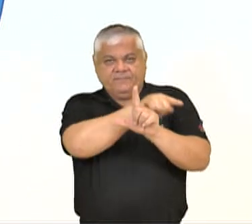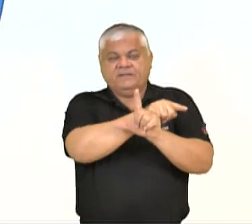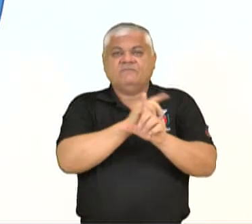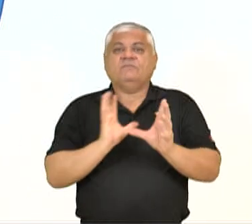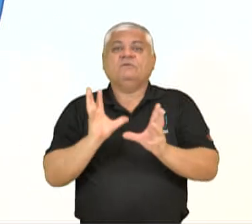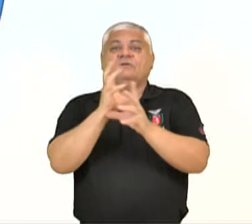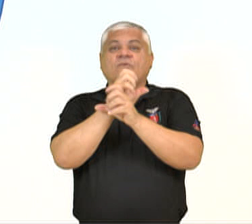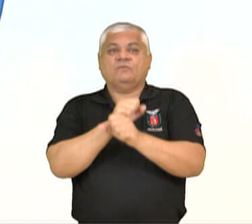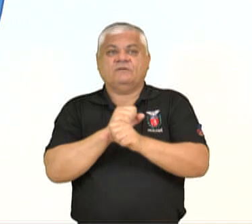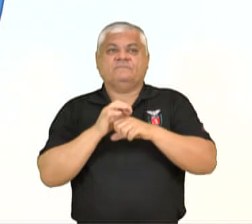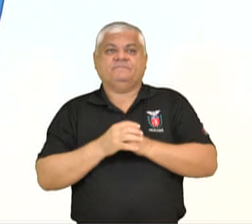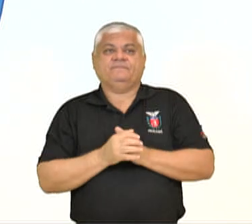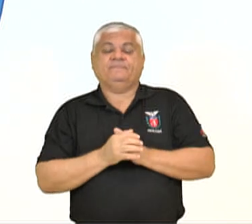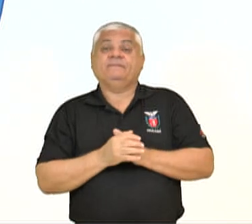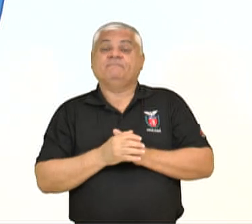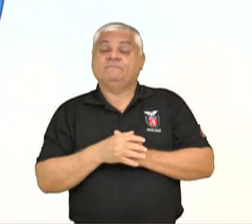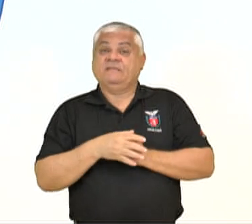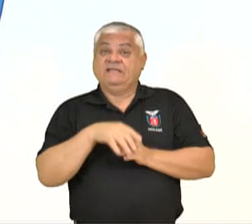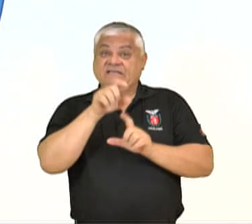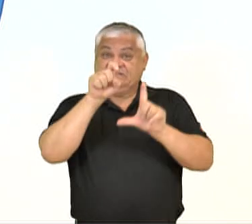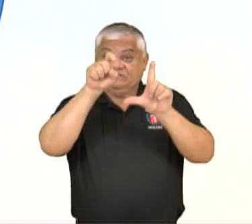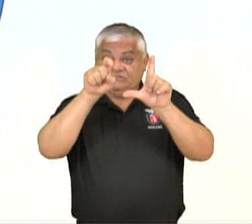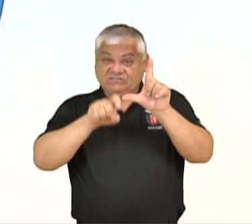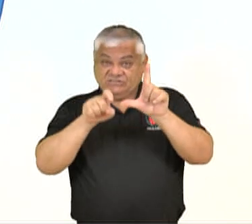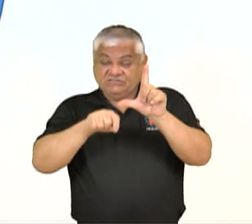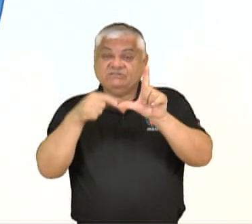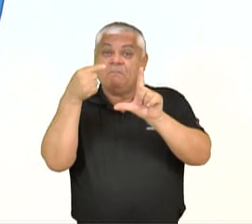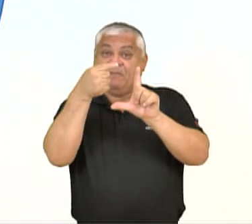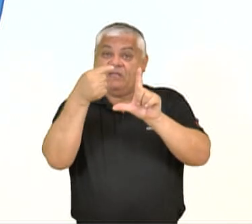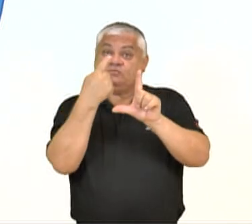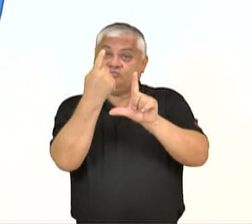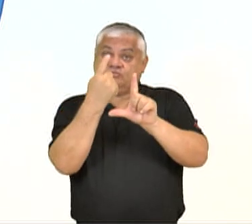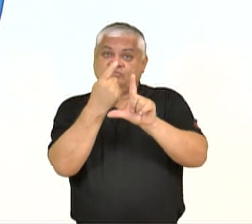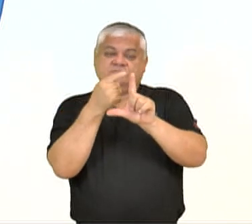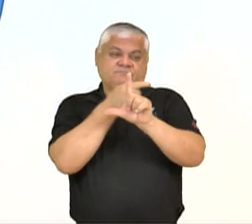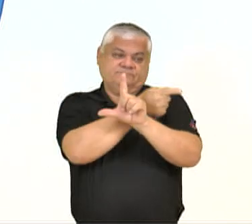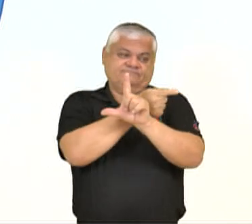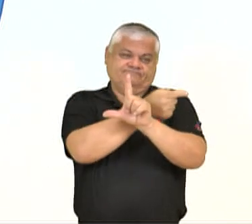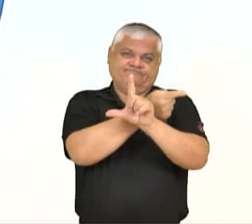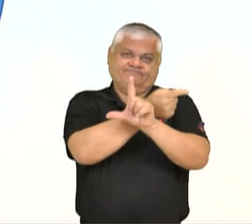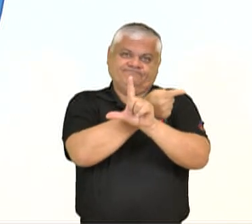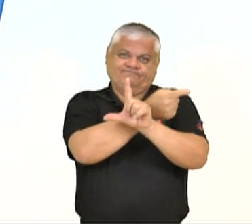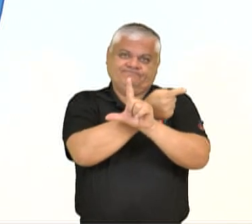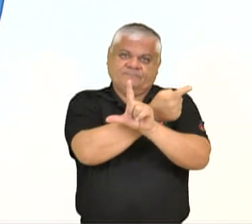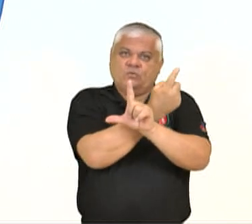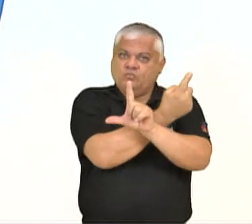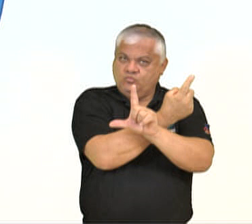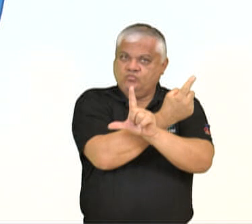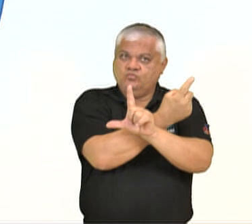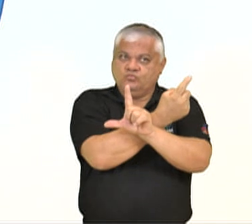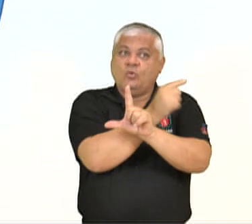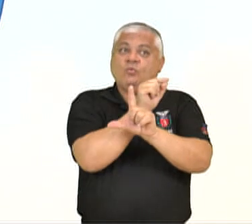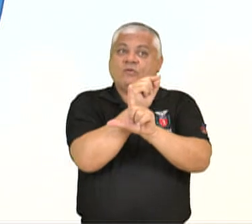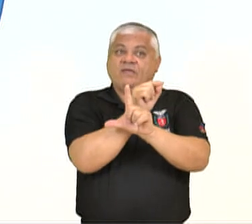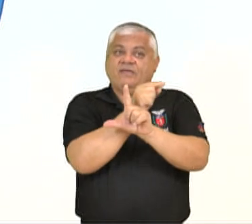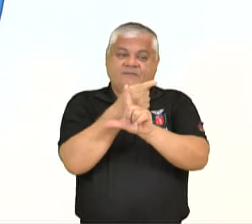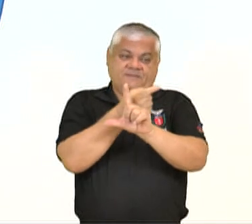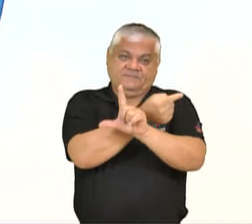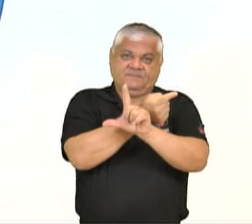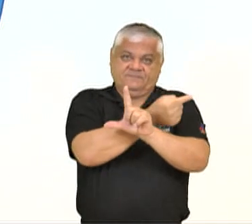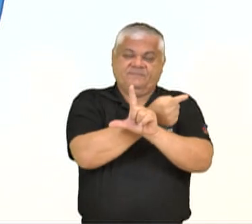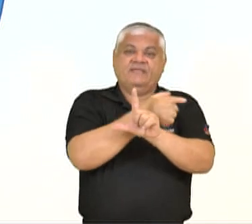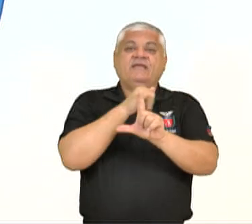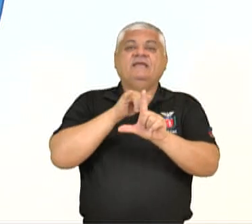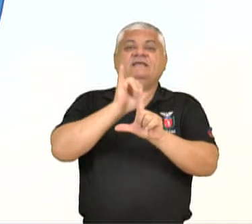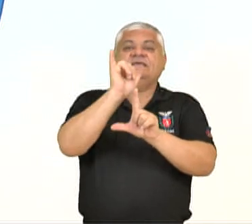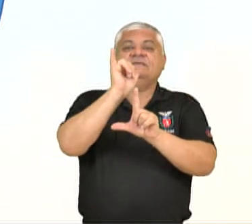então? Então, eu sei aqui que quando o x vale menos 1, substituindo menos 1 no lugar do x nessa função, o valor do